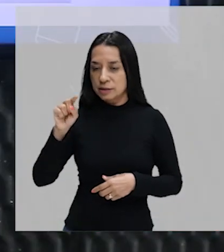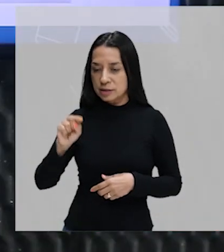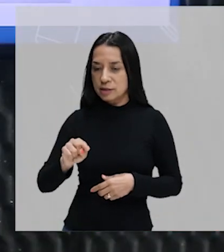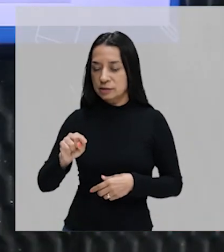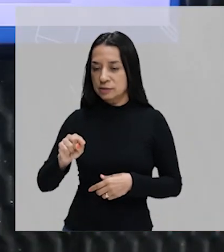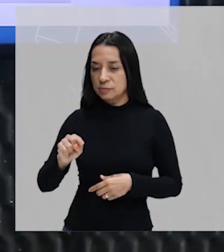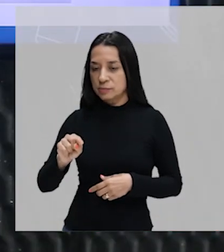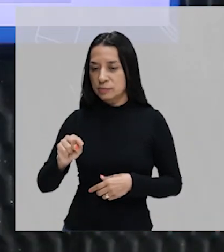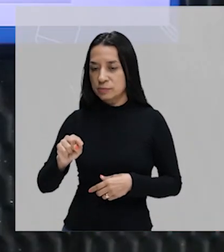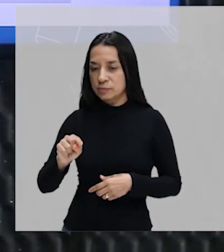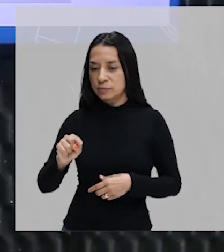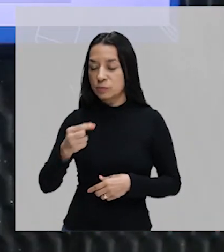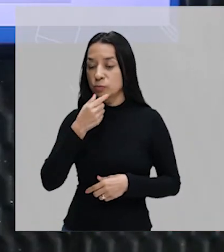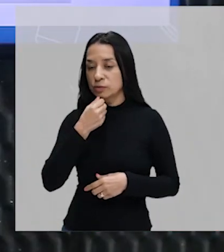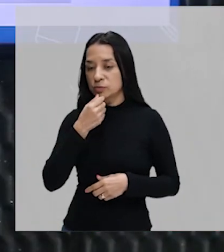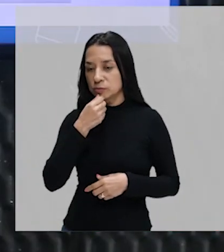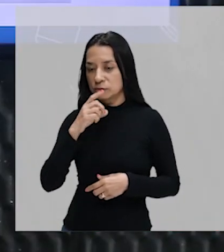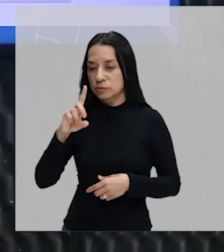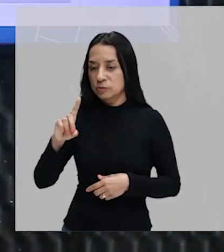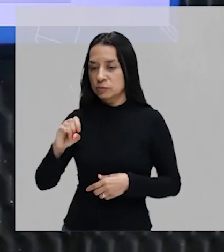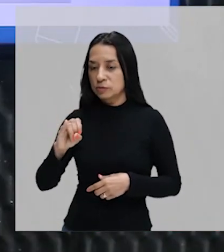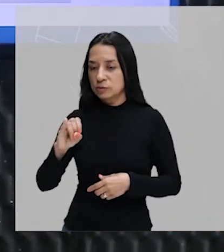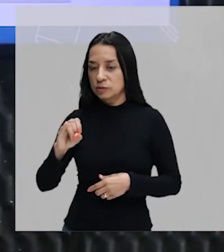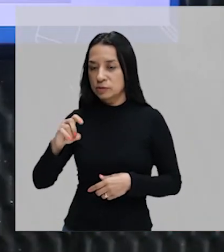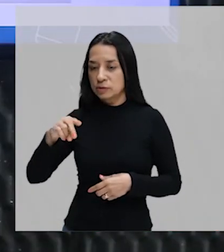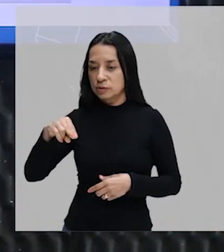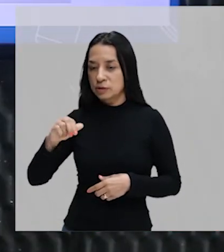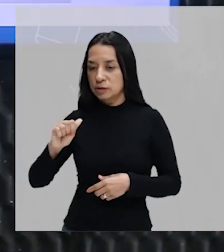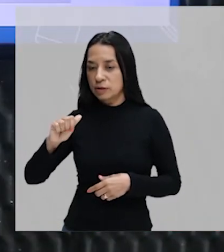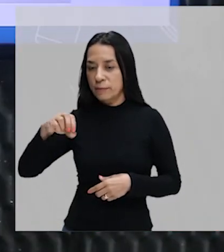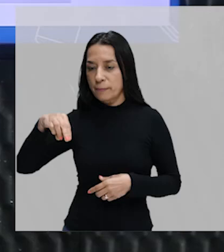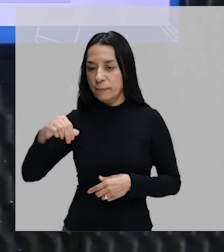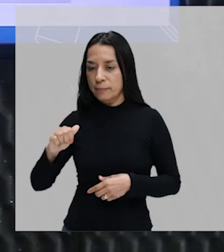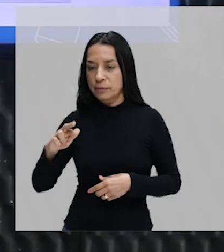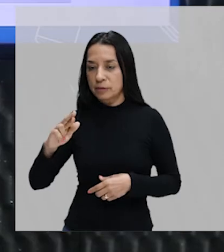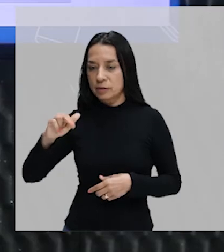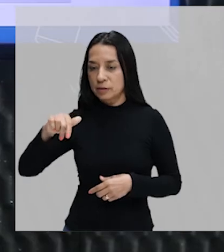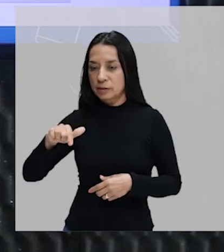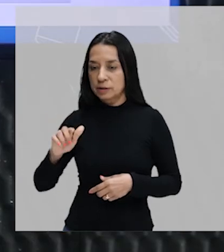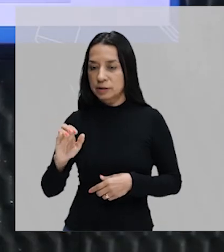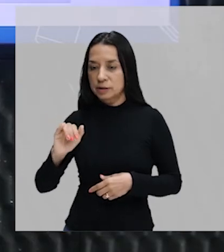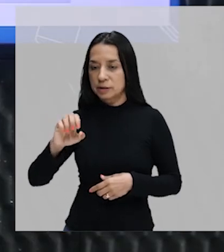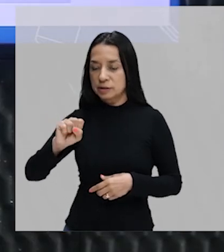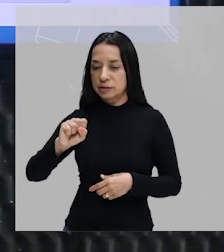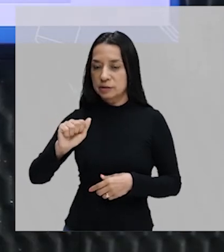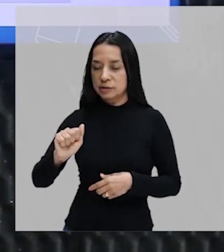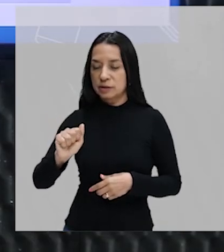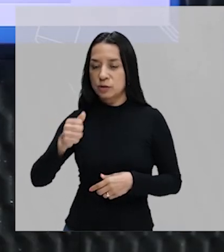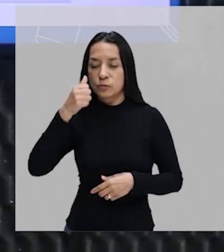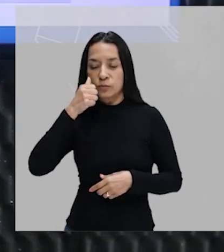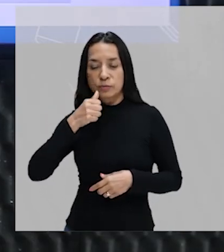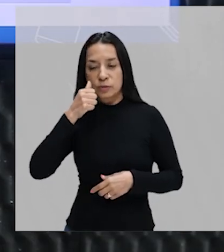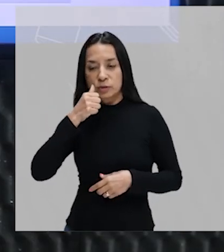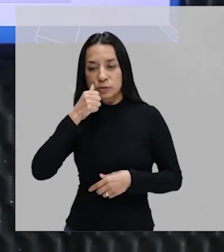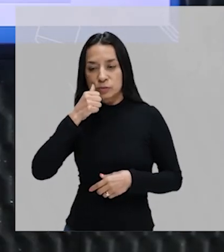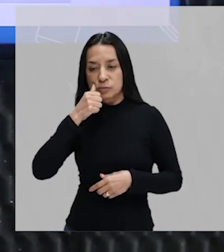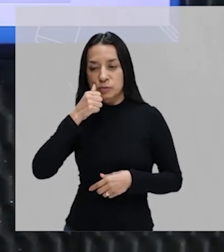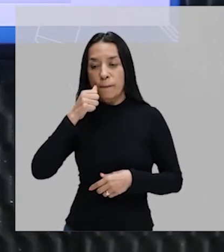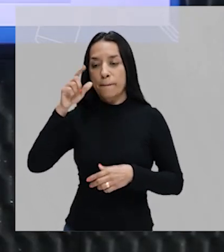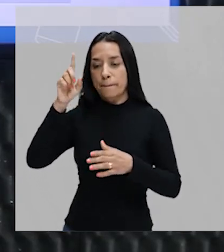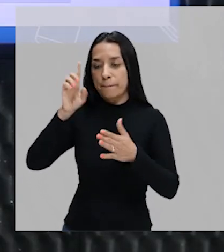equatoriano ou equatoriana. Egipto, egípcio,